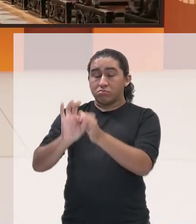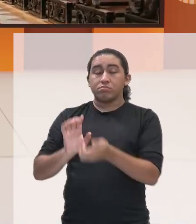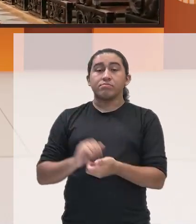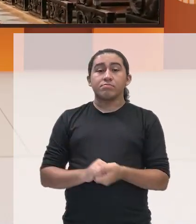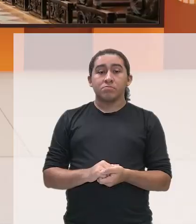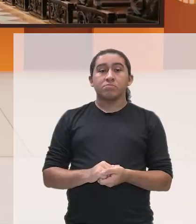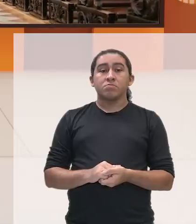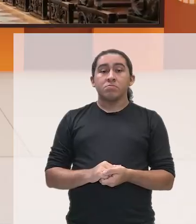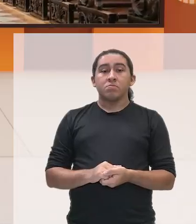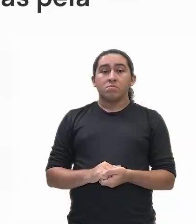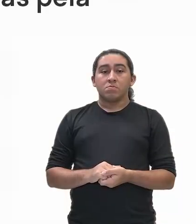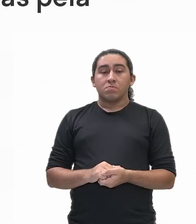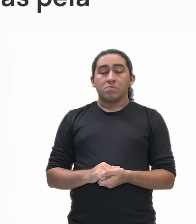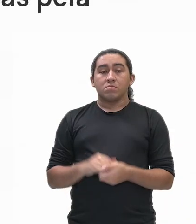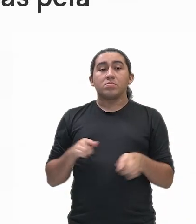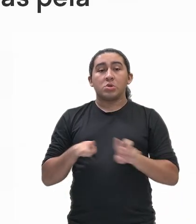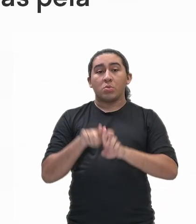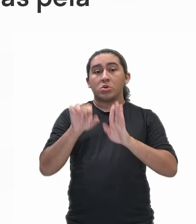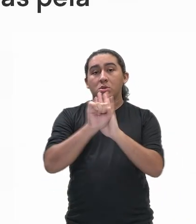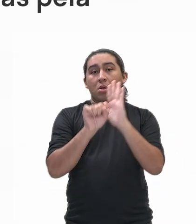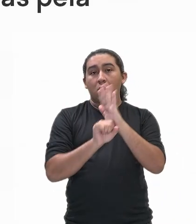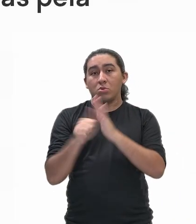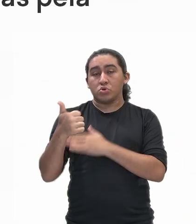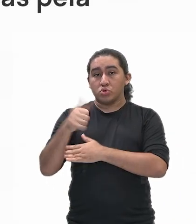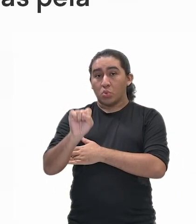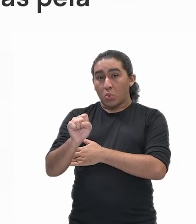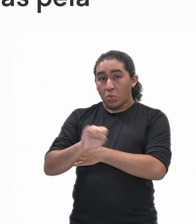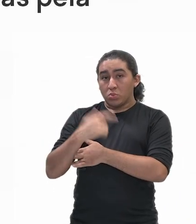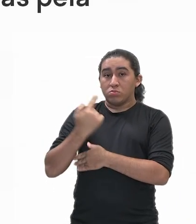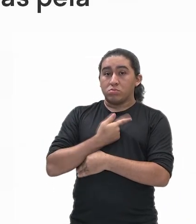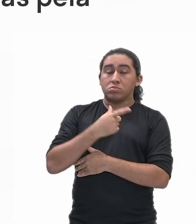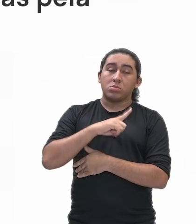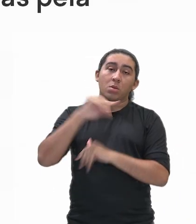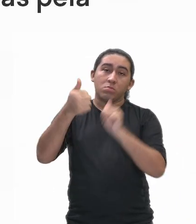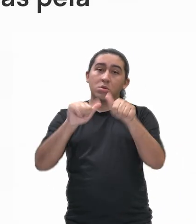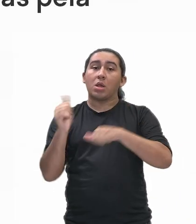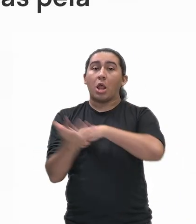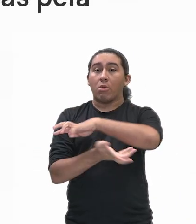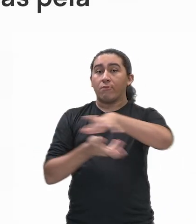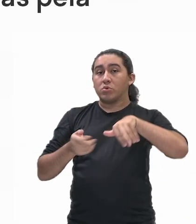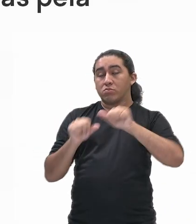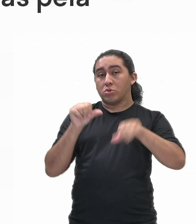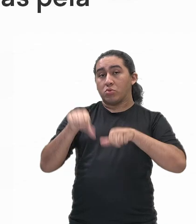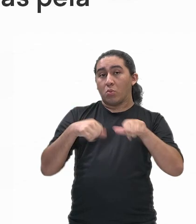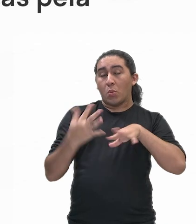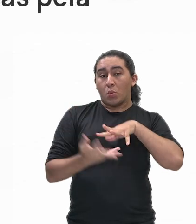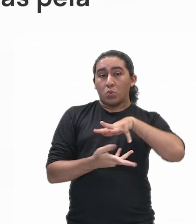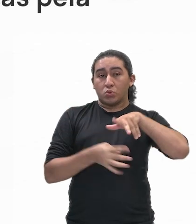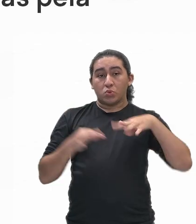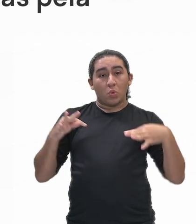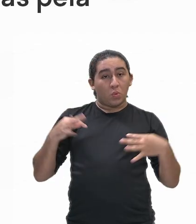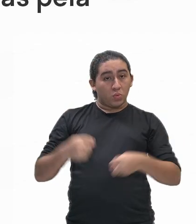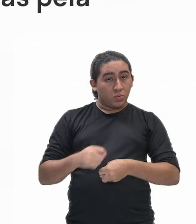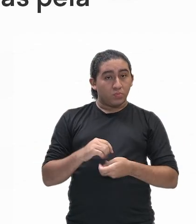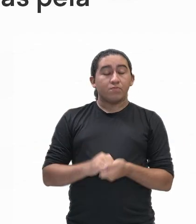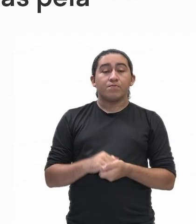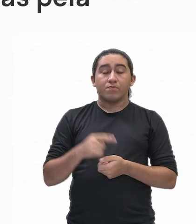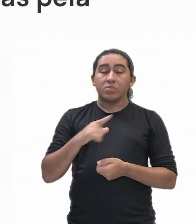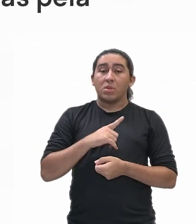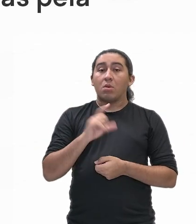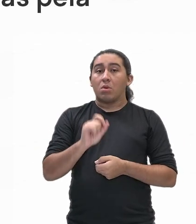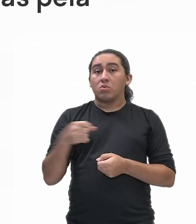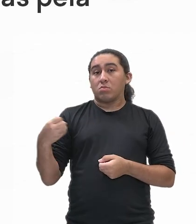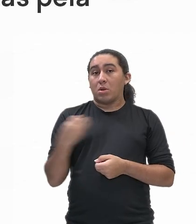aí, no século XVIII, nós vamos ter as revoluções que mudaram o mundo. Nós vamos ter um